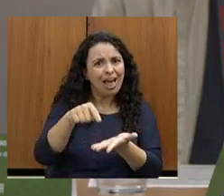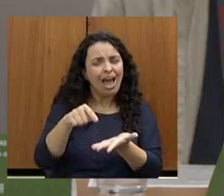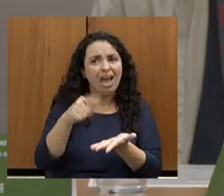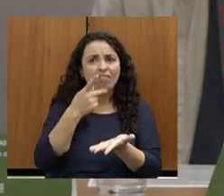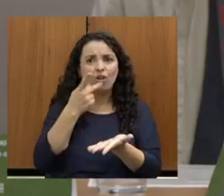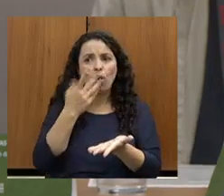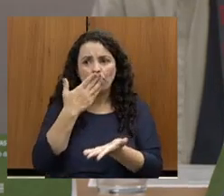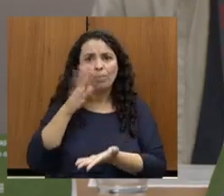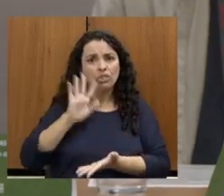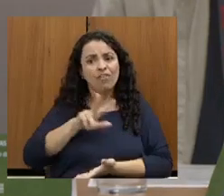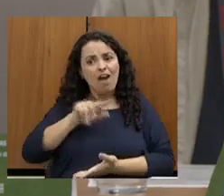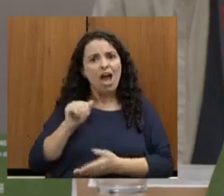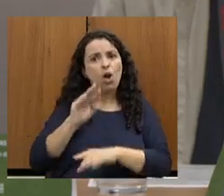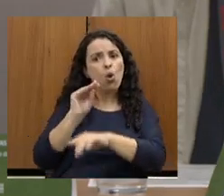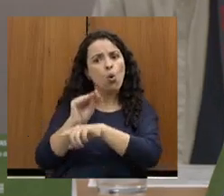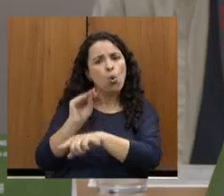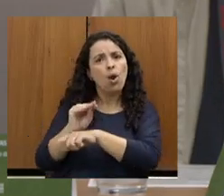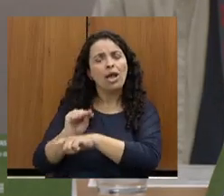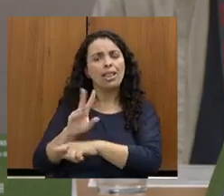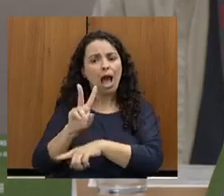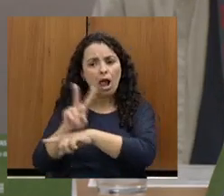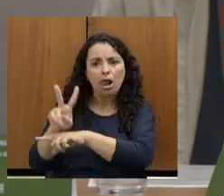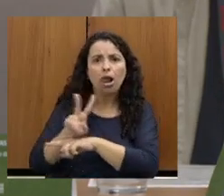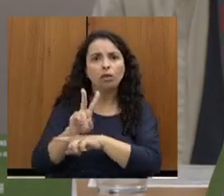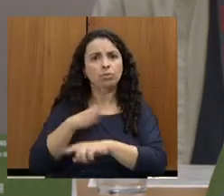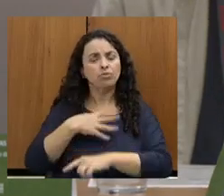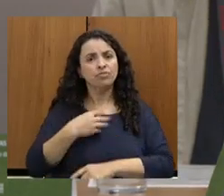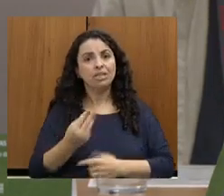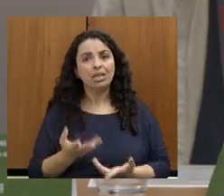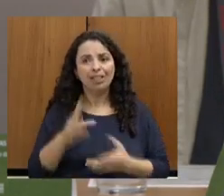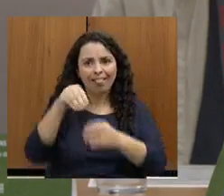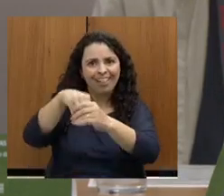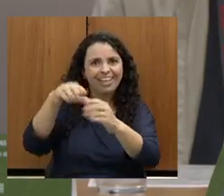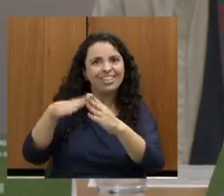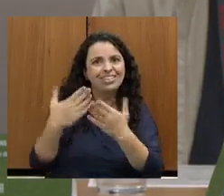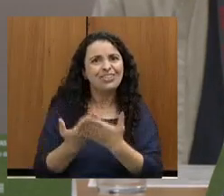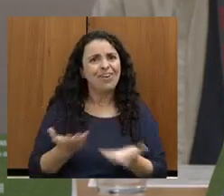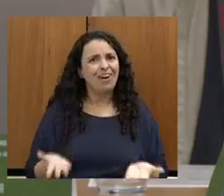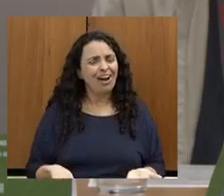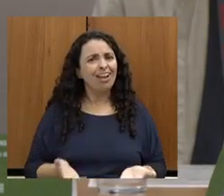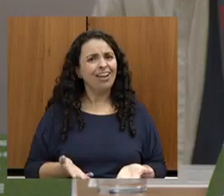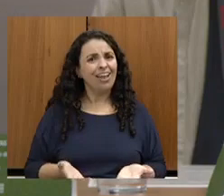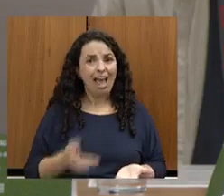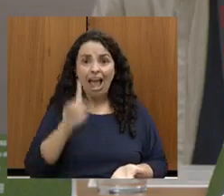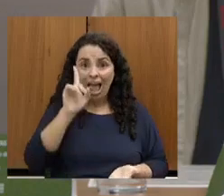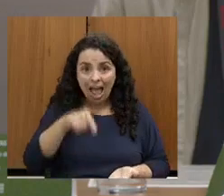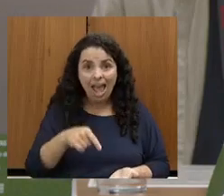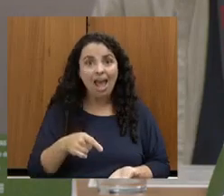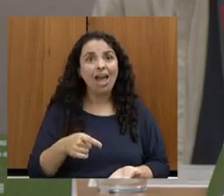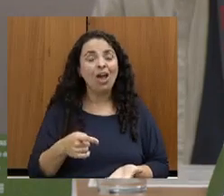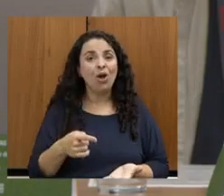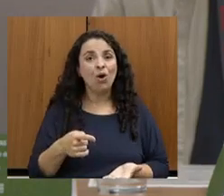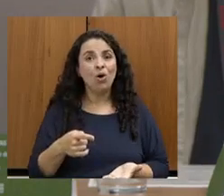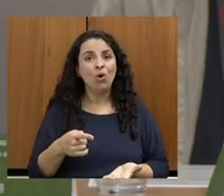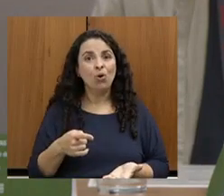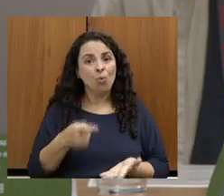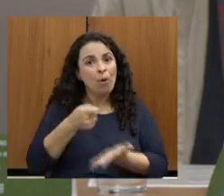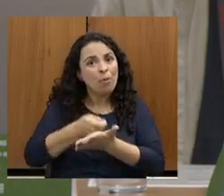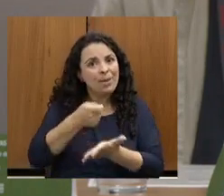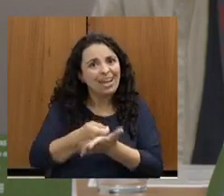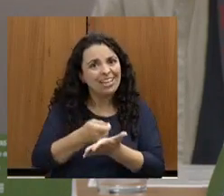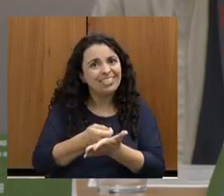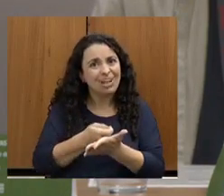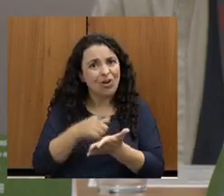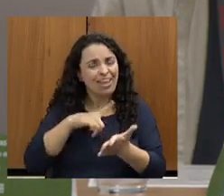enquanto ele se encontrasse dentro das suas dependências. Afinal, se trata de um dever legal e de humanidade.